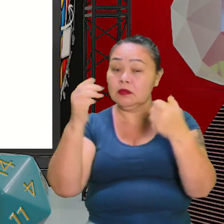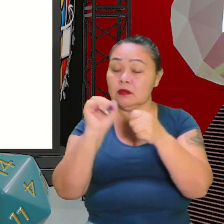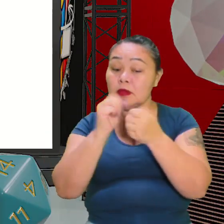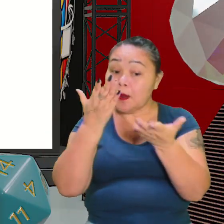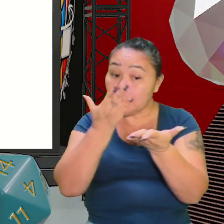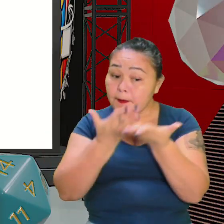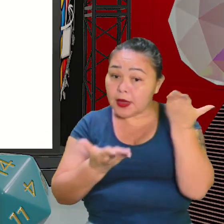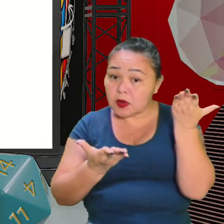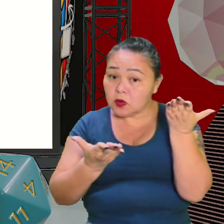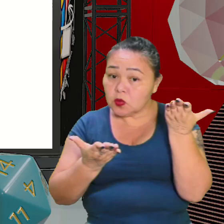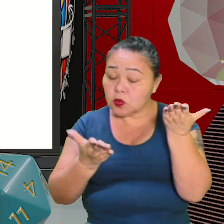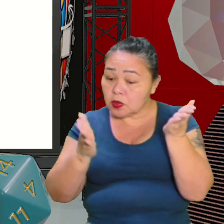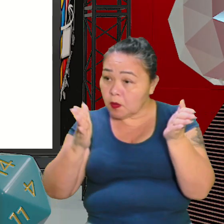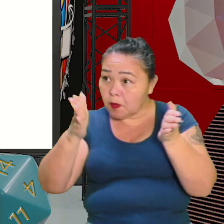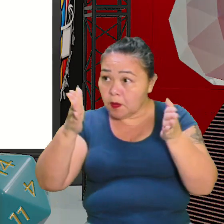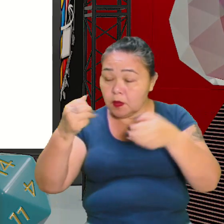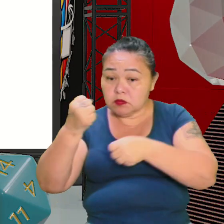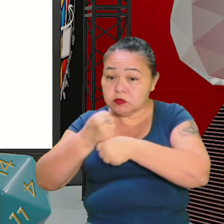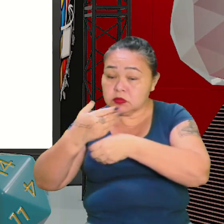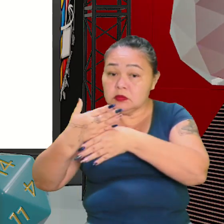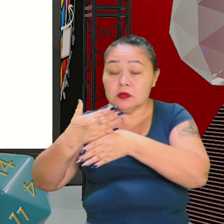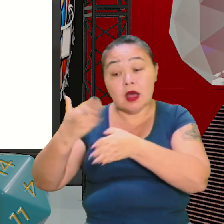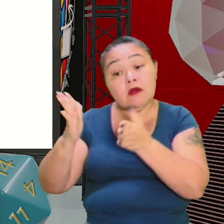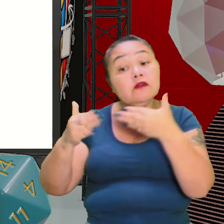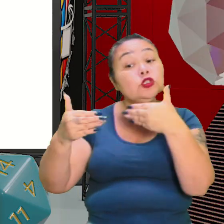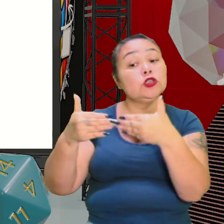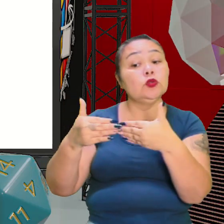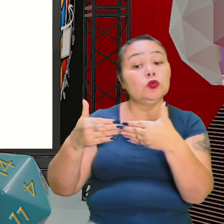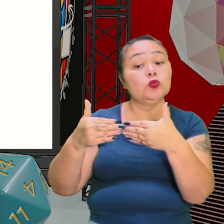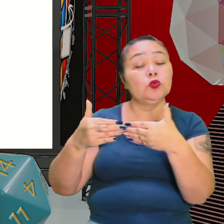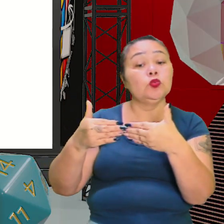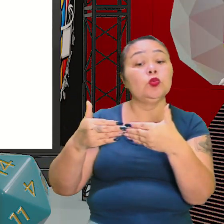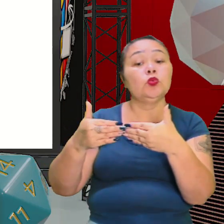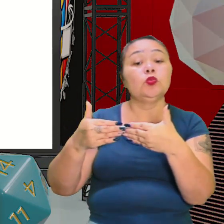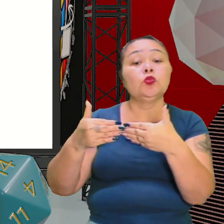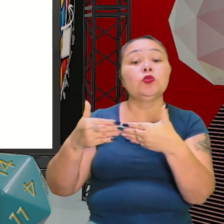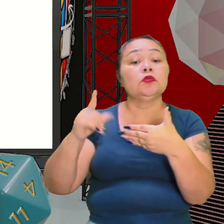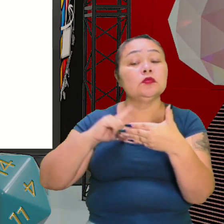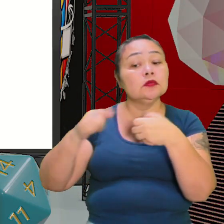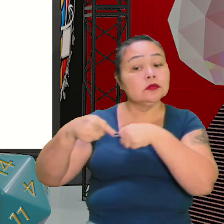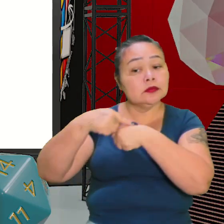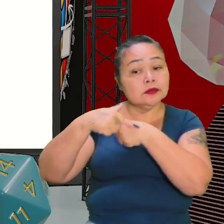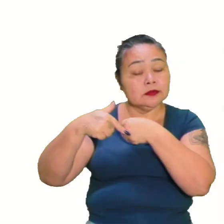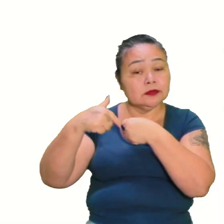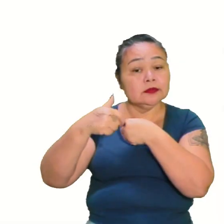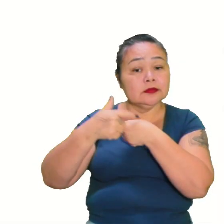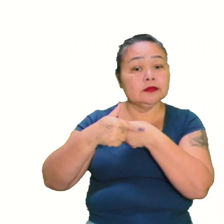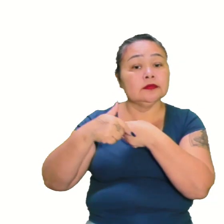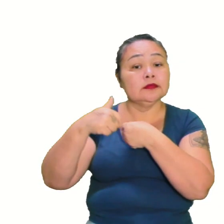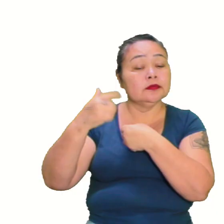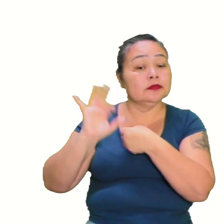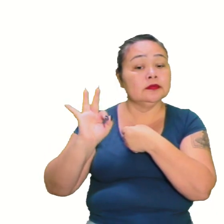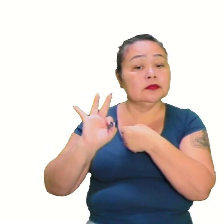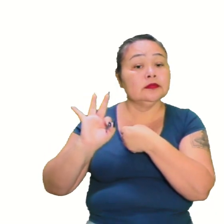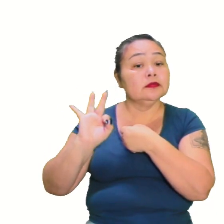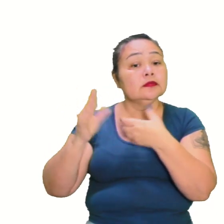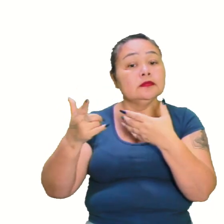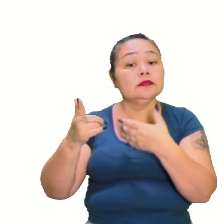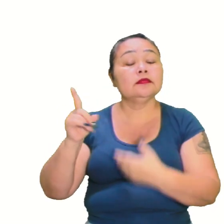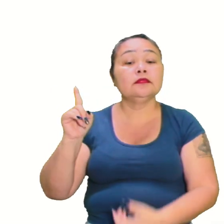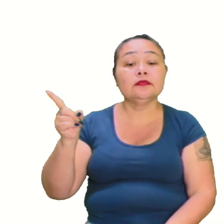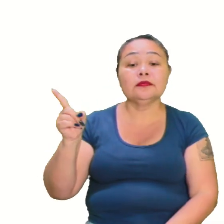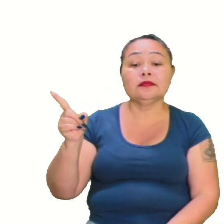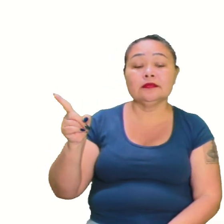eu perco uma parte do muro, eu só fico com um lado fechado. Aí o intervalo, na telinha agora, porque o intervalo agora não é mais nem aberto